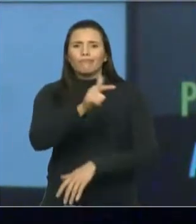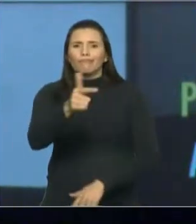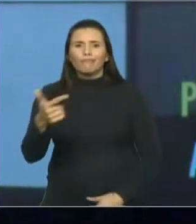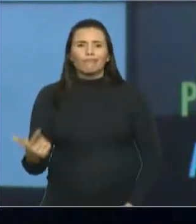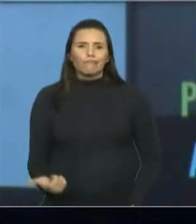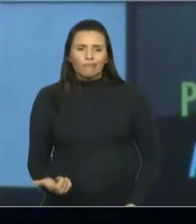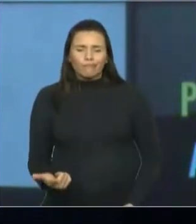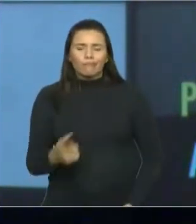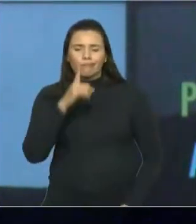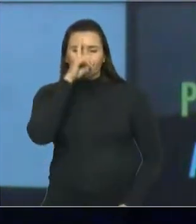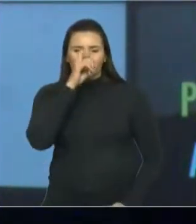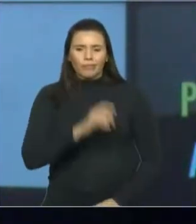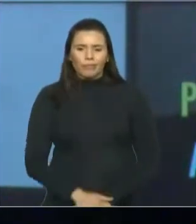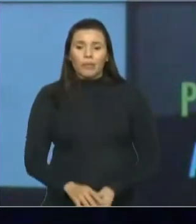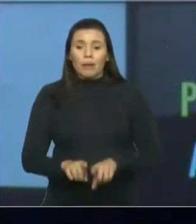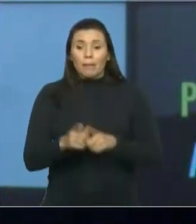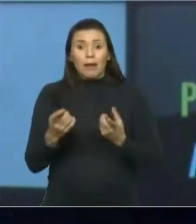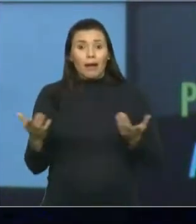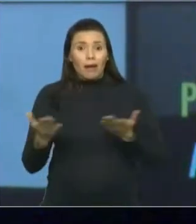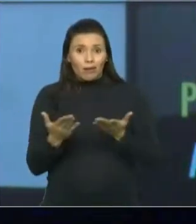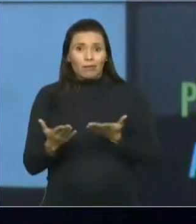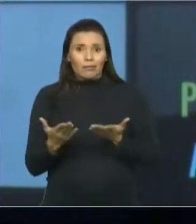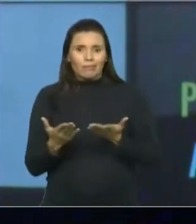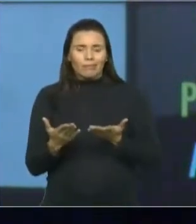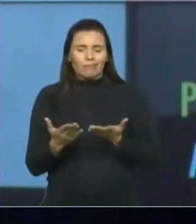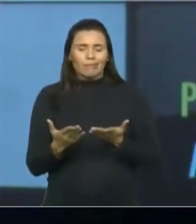do Ceará conseguiu se construir